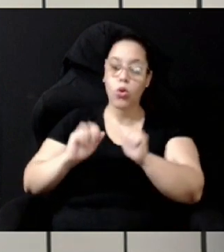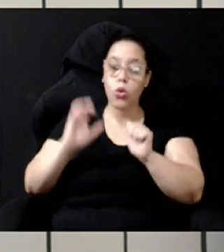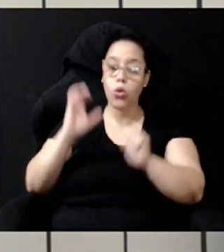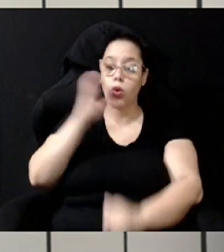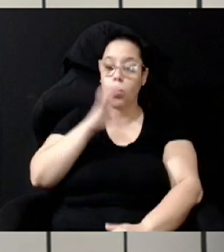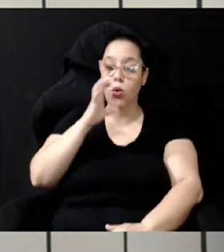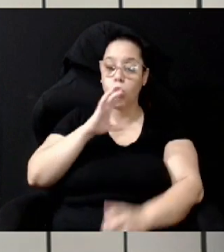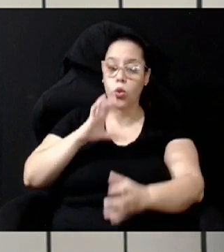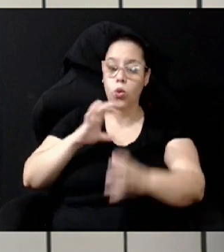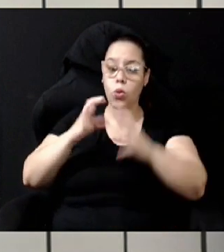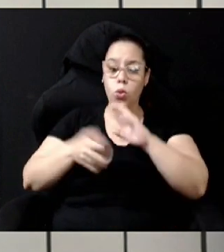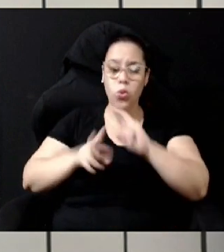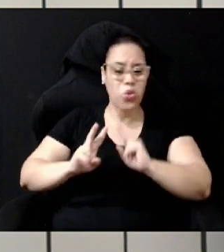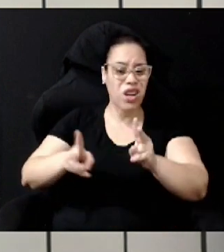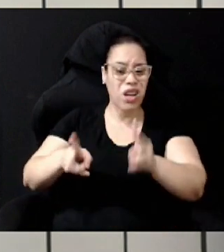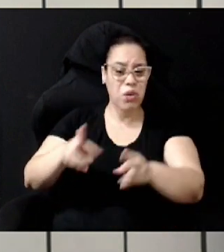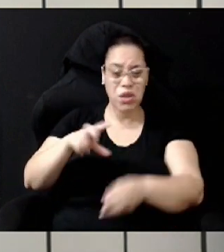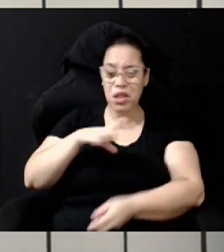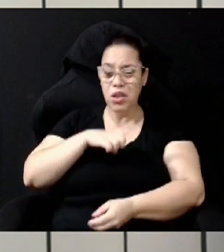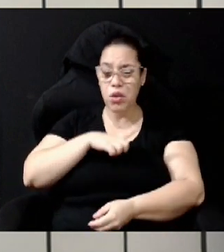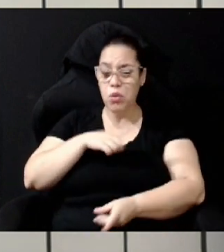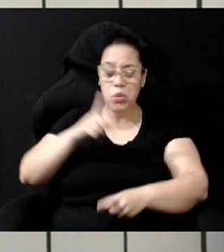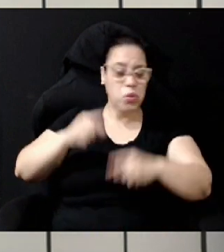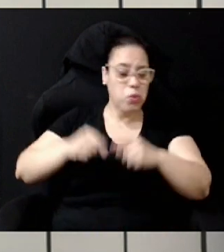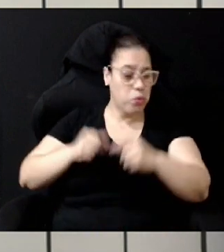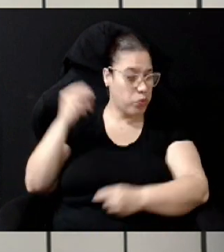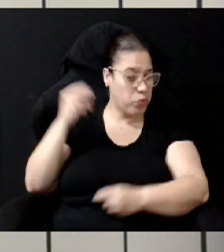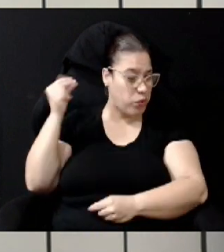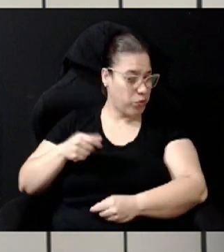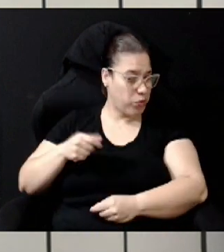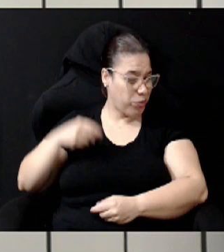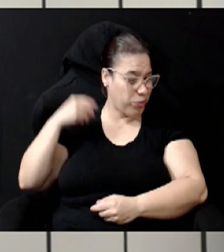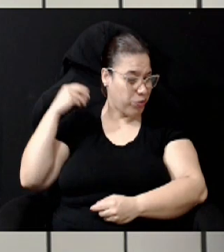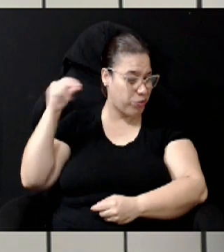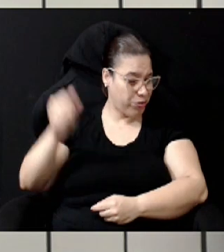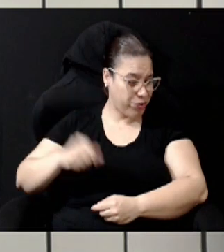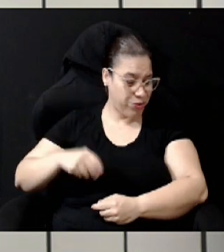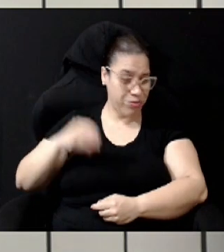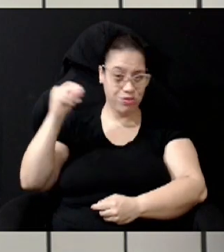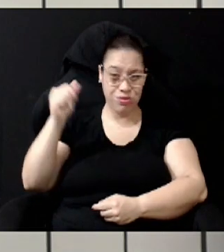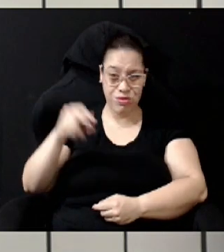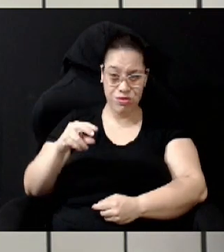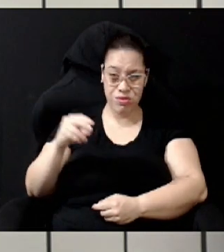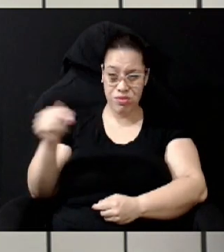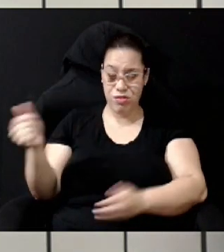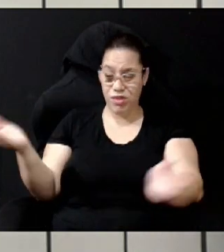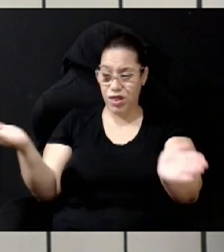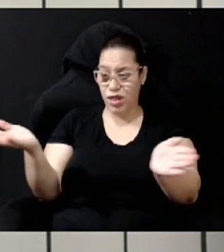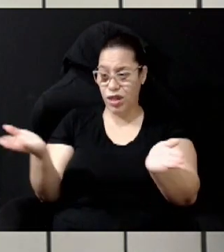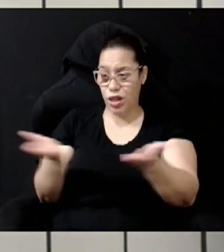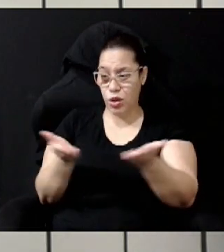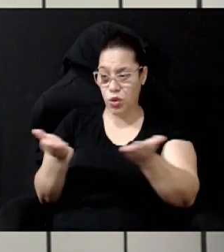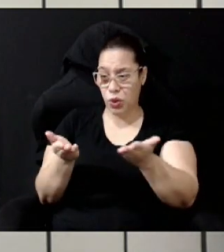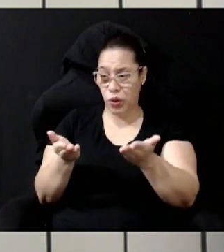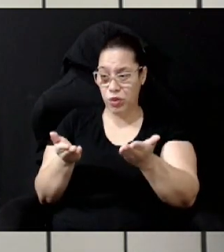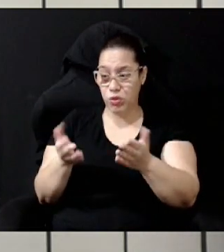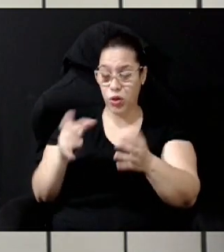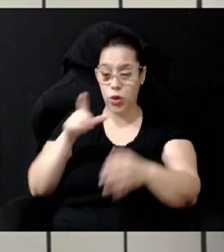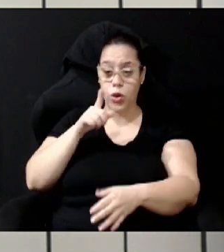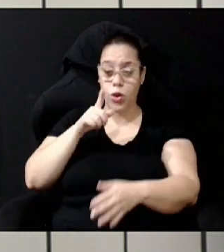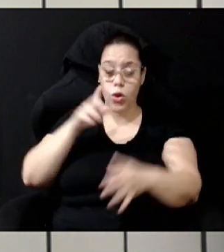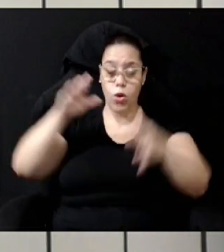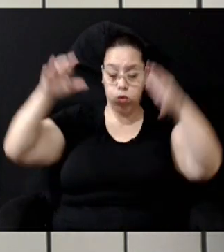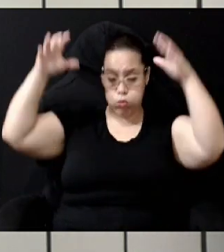sempre existiram por milhões de anos, mas que agora eles batem recordes. O aquecimento global está tornando